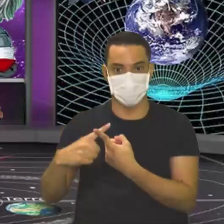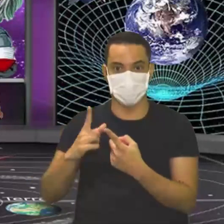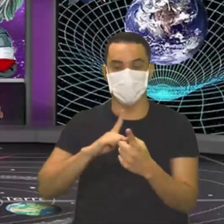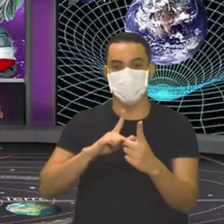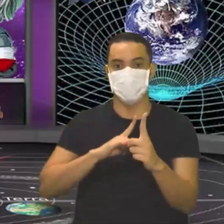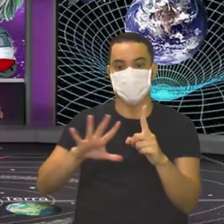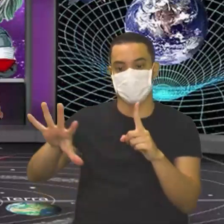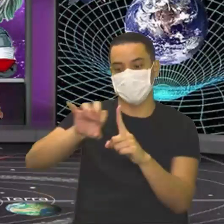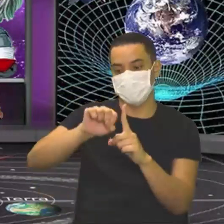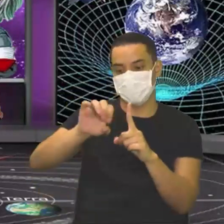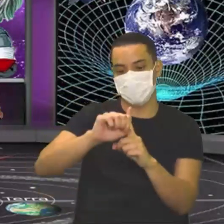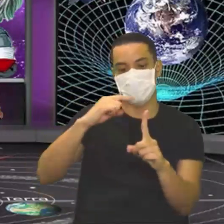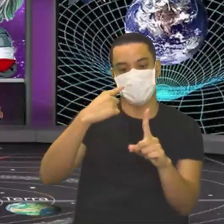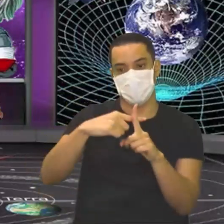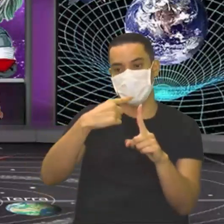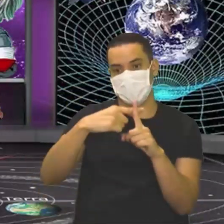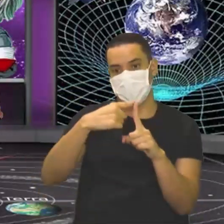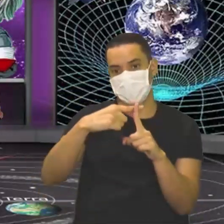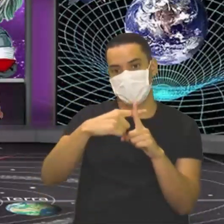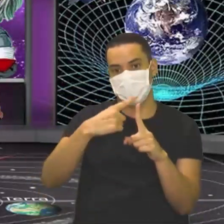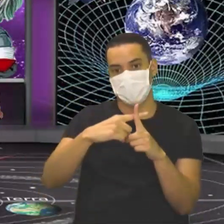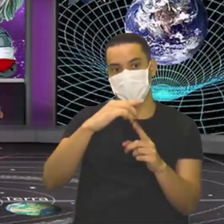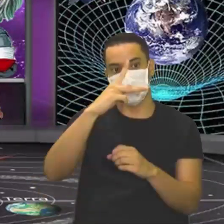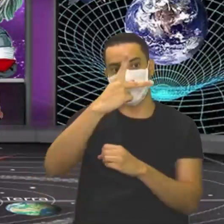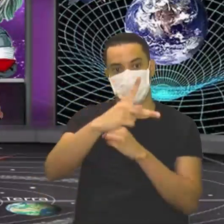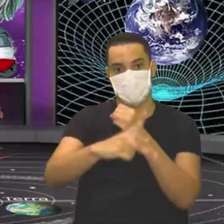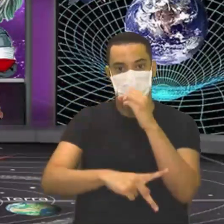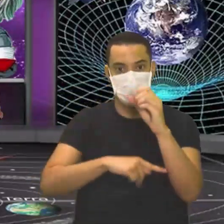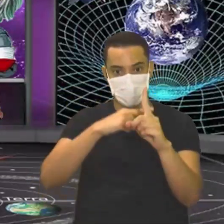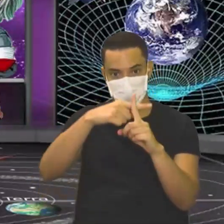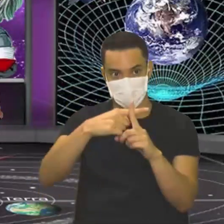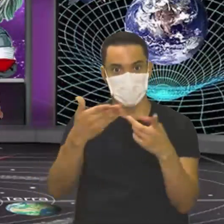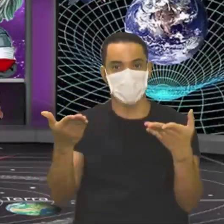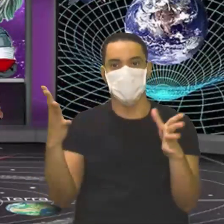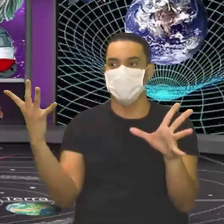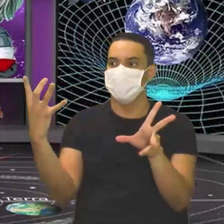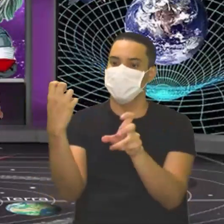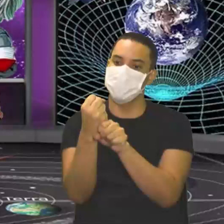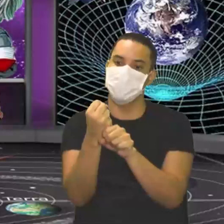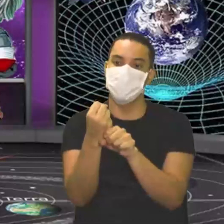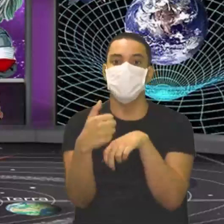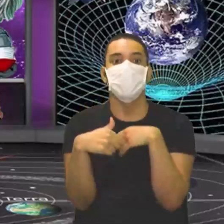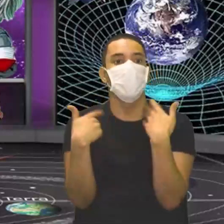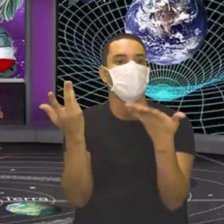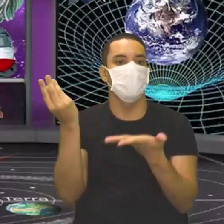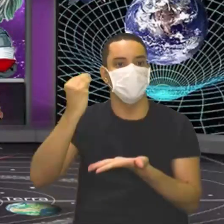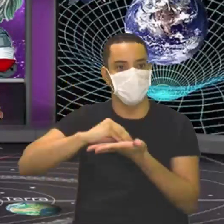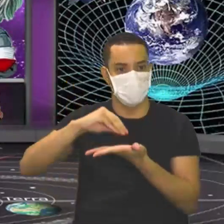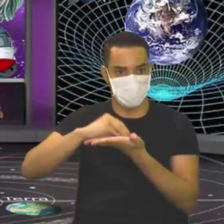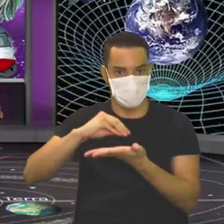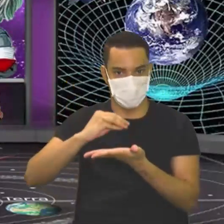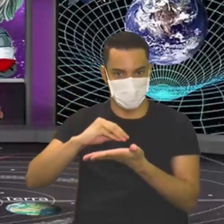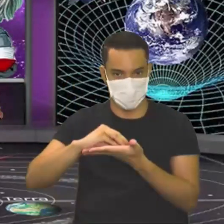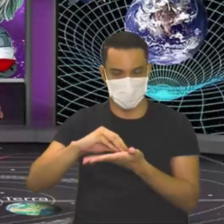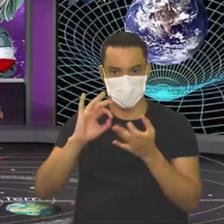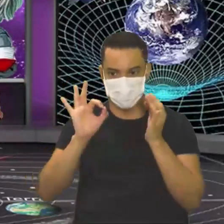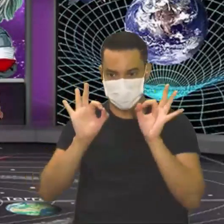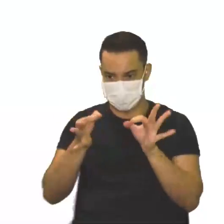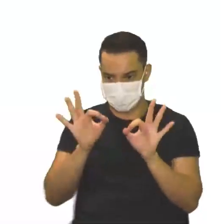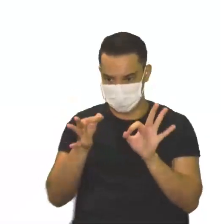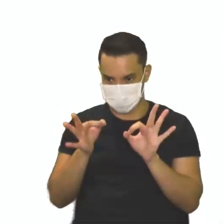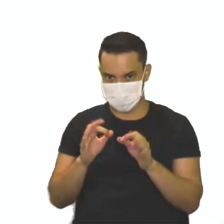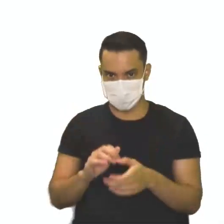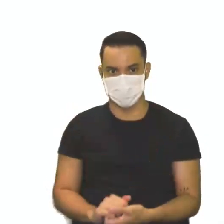está positivamente carregado. E agora a gente vai calcular o quanto seria essa falta de elétrons aí, ok?